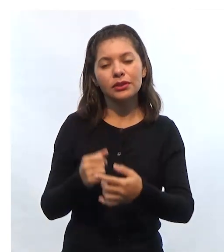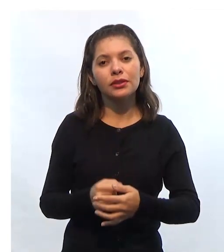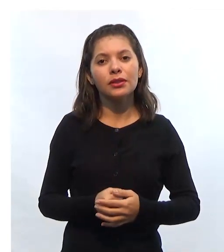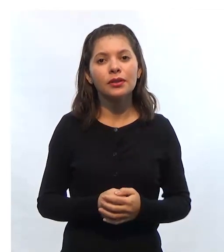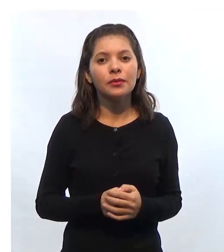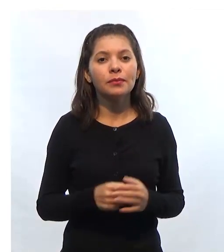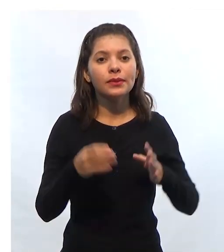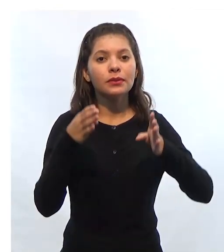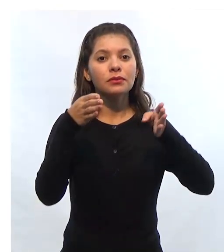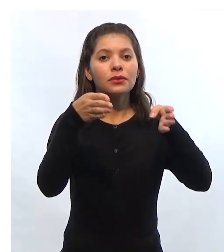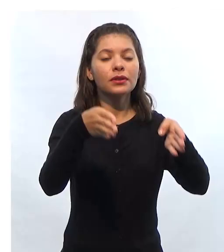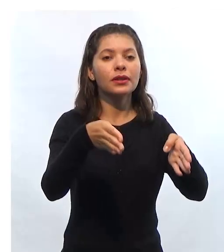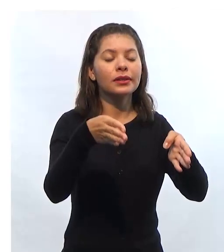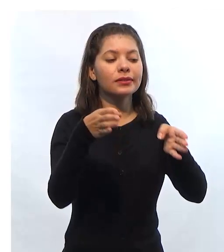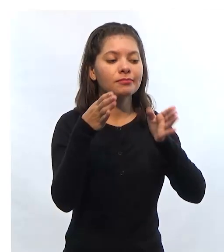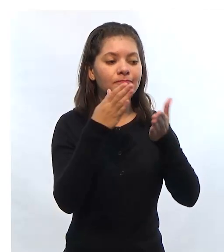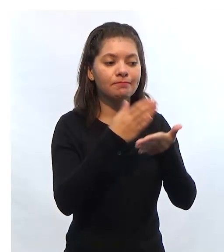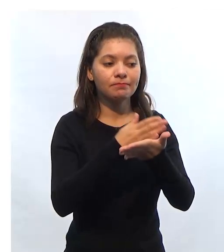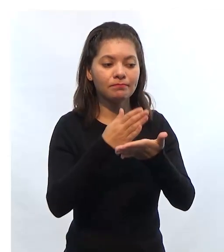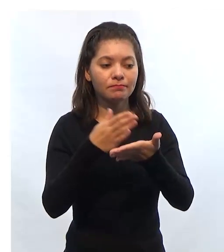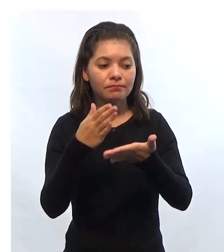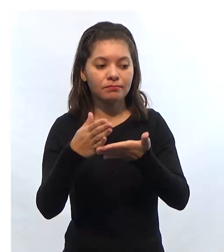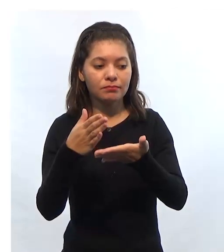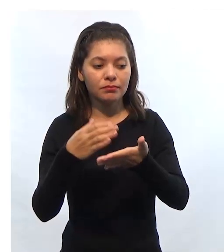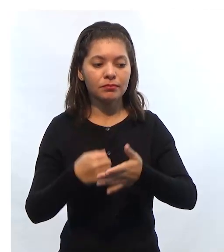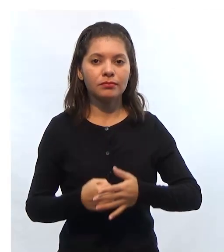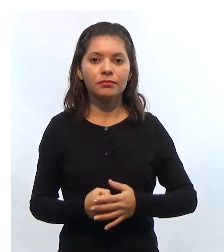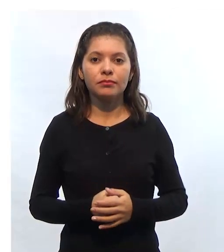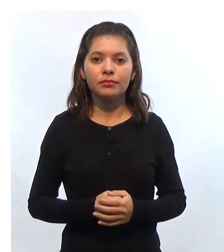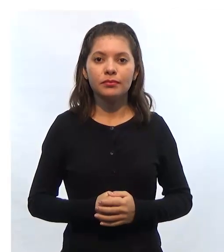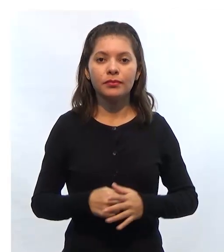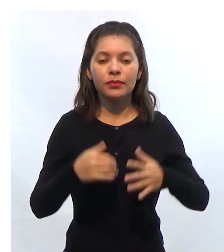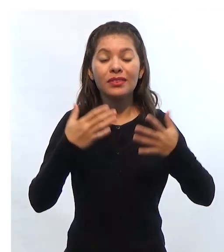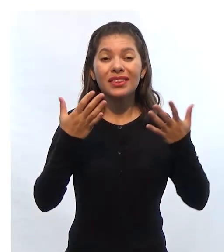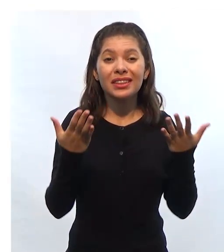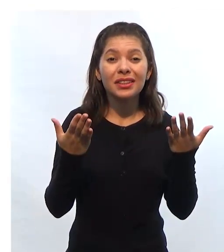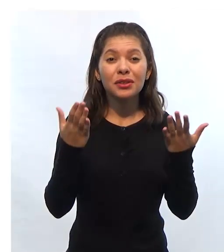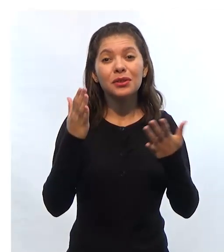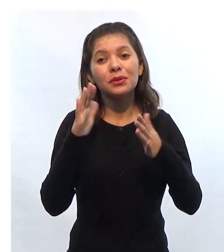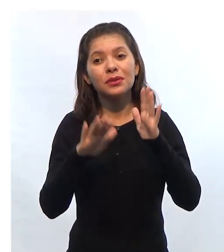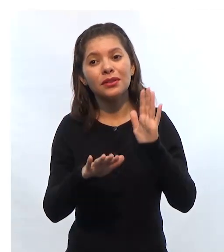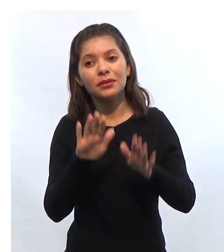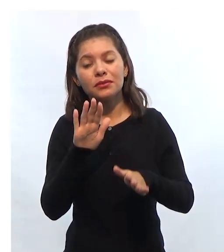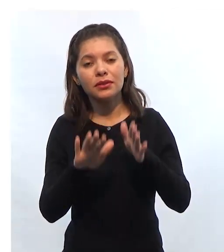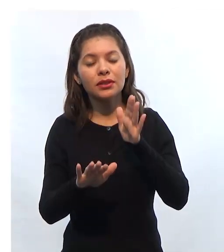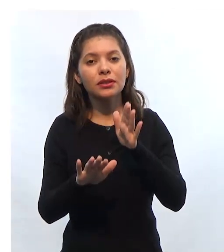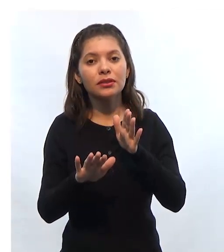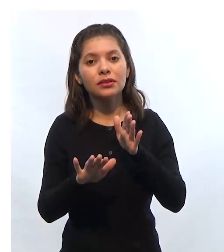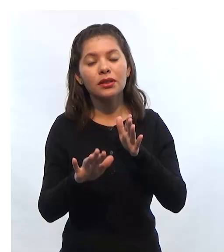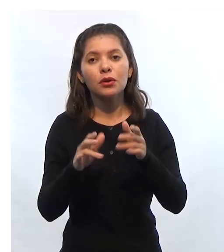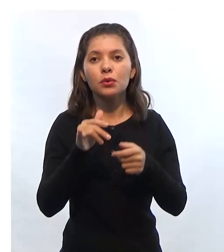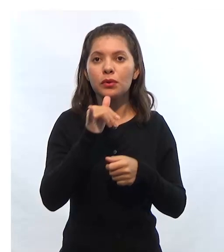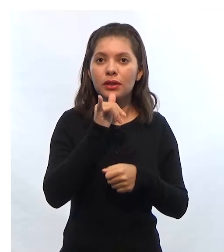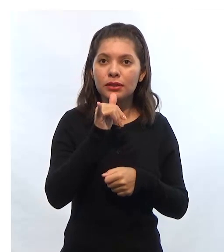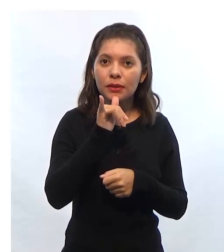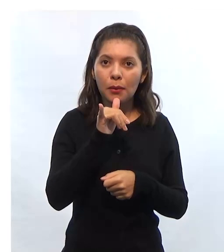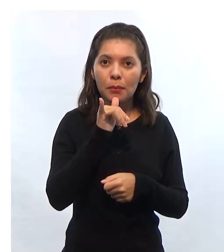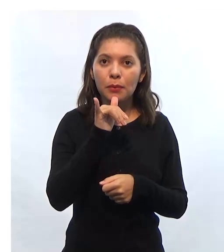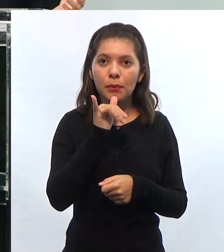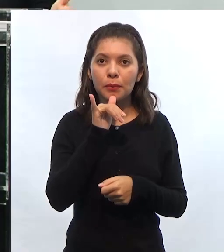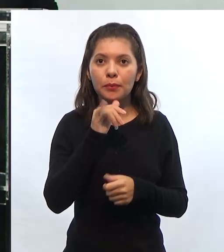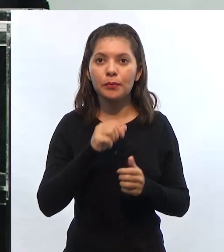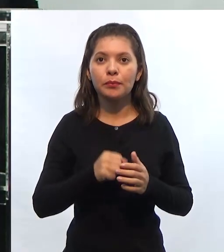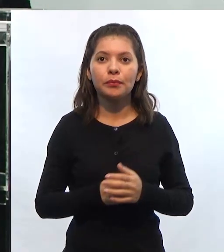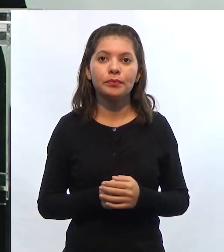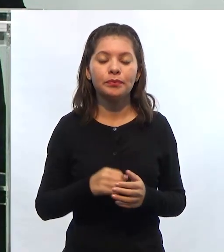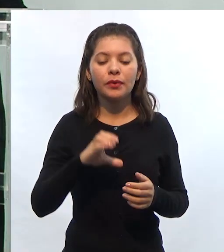forte que vai estar focada em segmentos menores, né? Então, talvez um